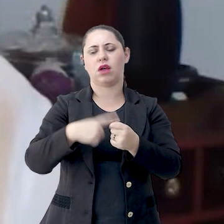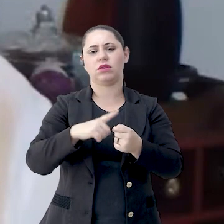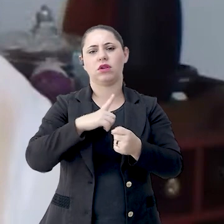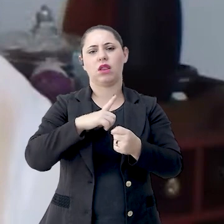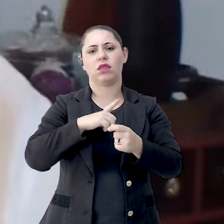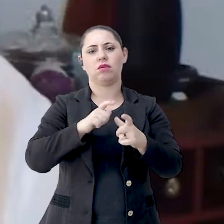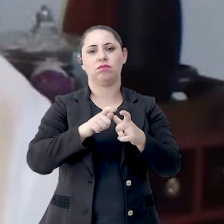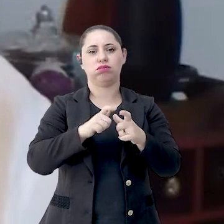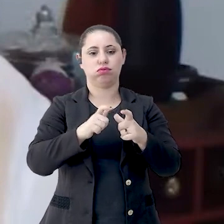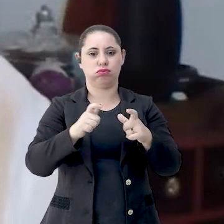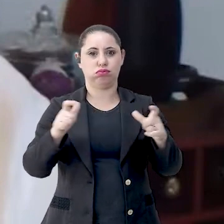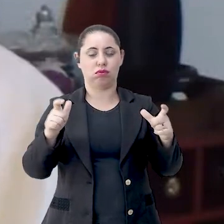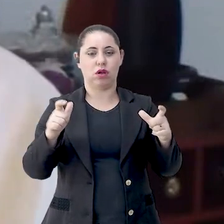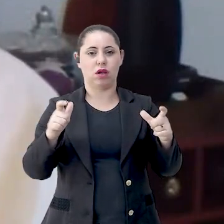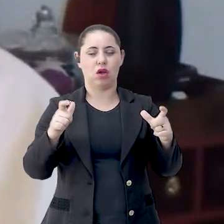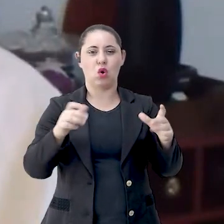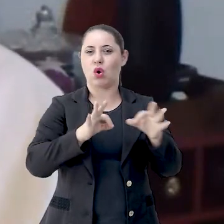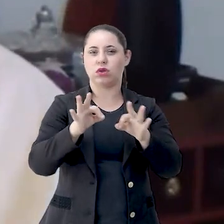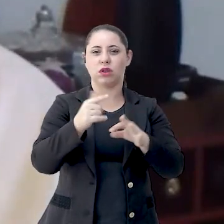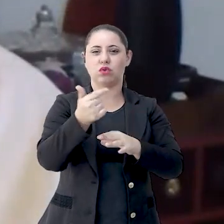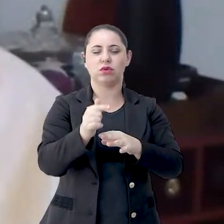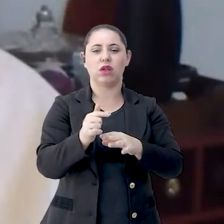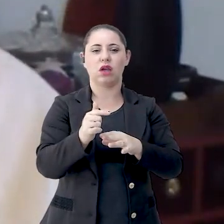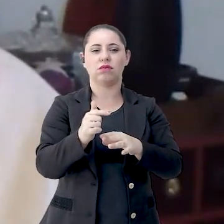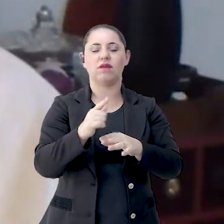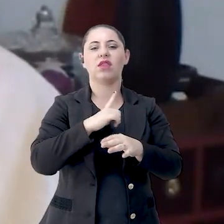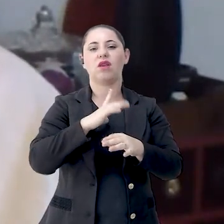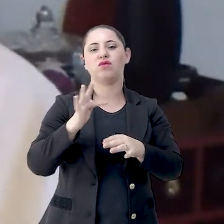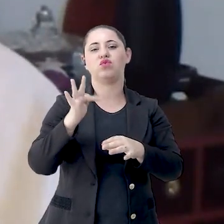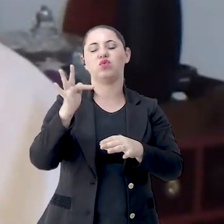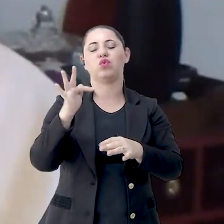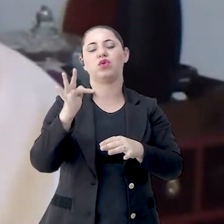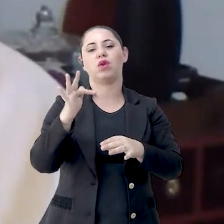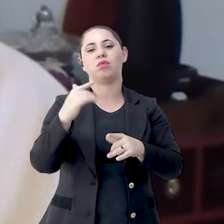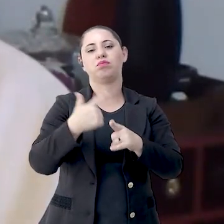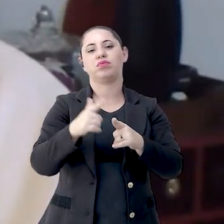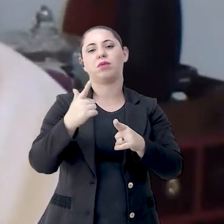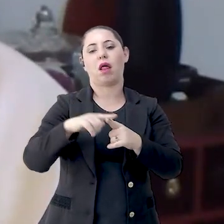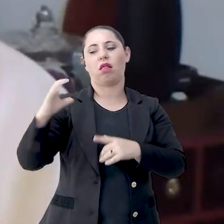criminalidade, problemas de saúde e diversos outros problemas, né? Então a gente